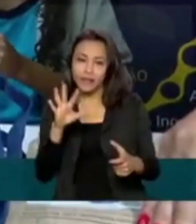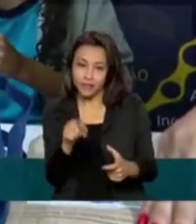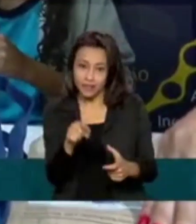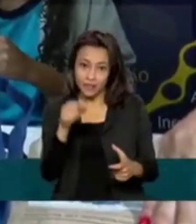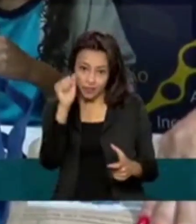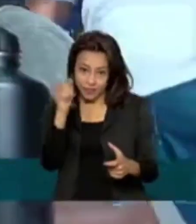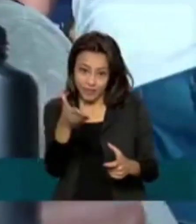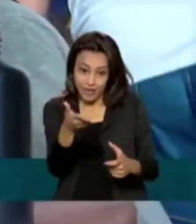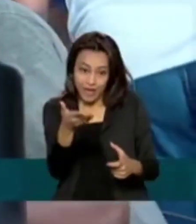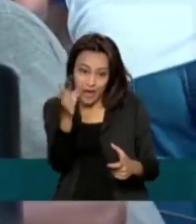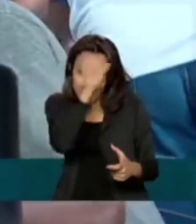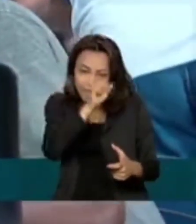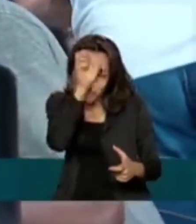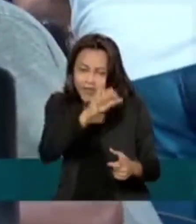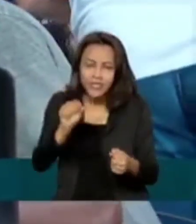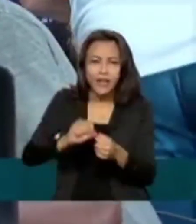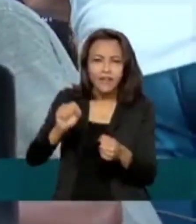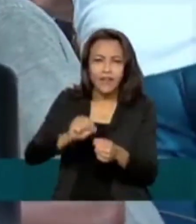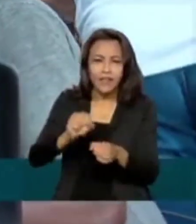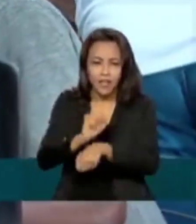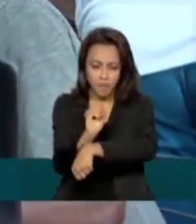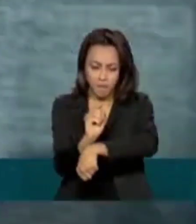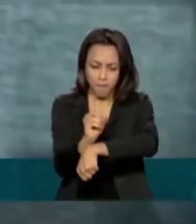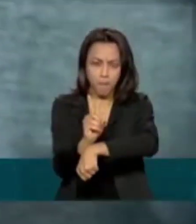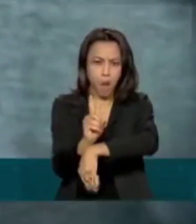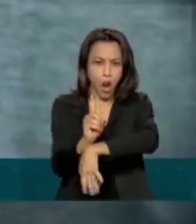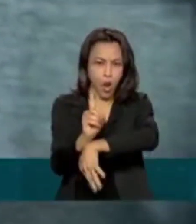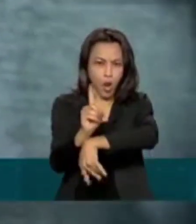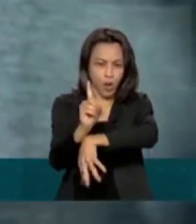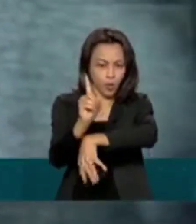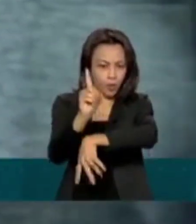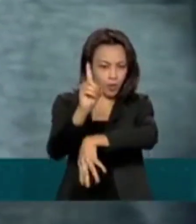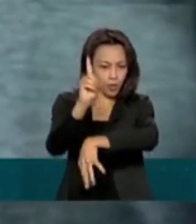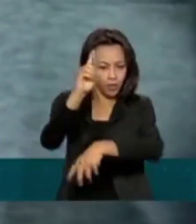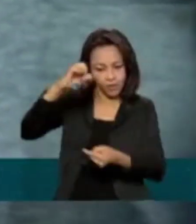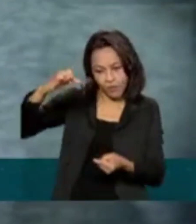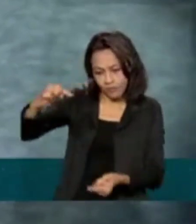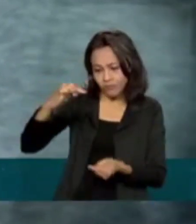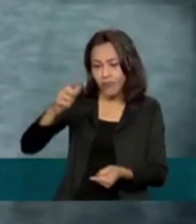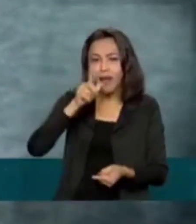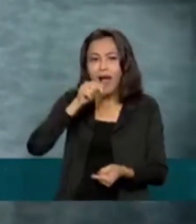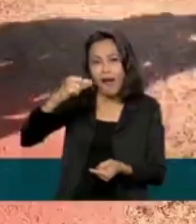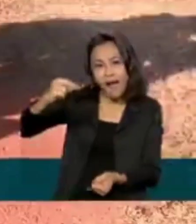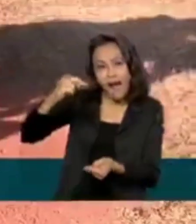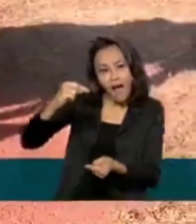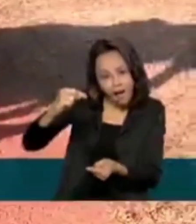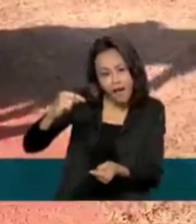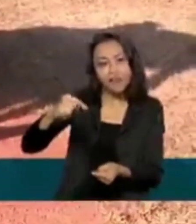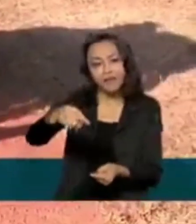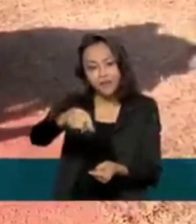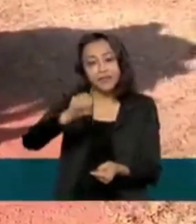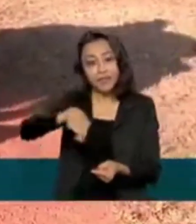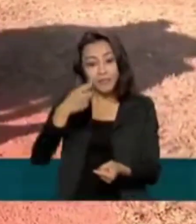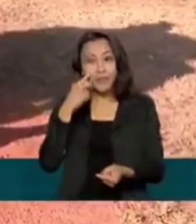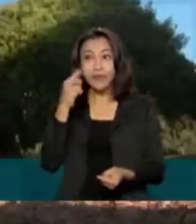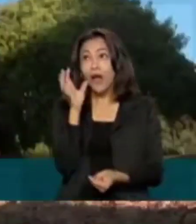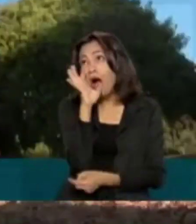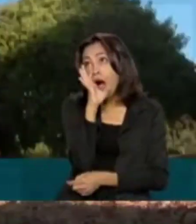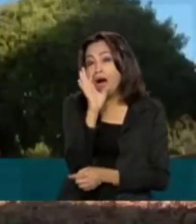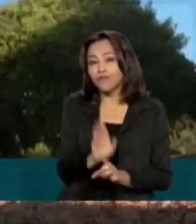crianças aprendem a fazer foguetes de garrafa PET impulsionados por água e ar e depois acompanham um